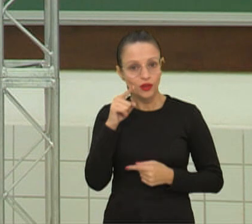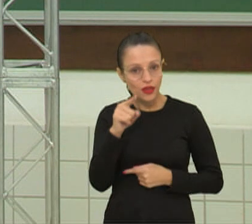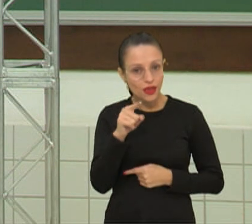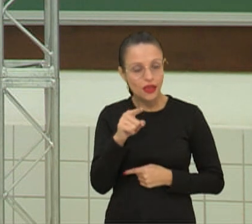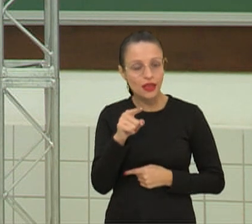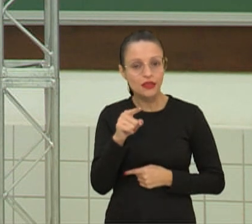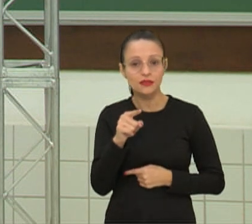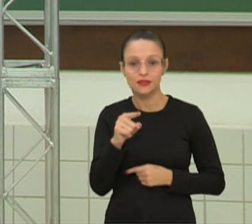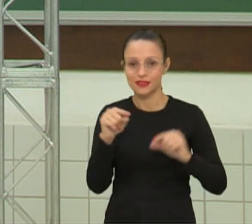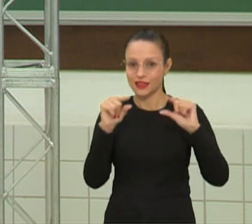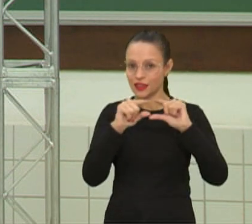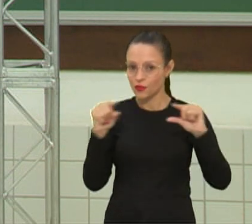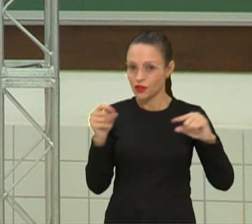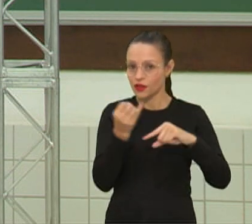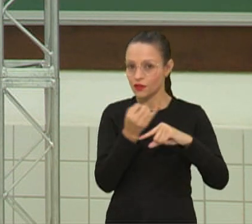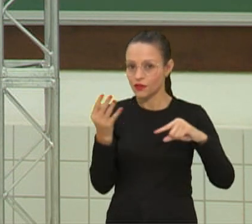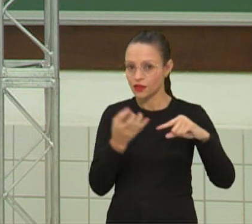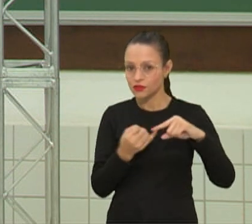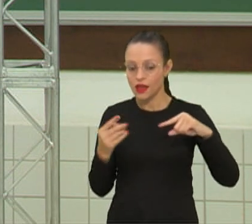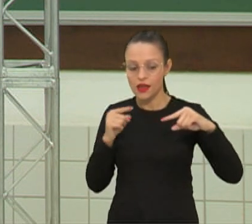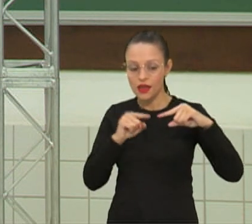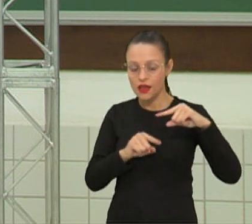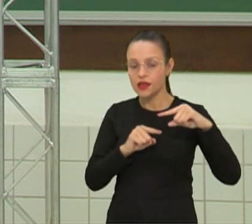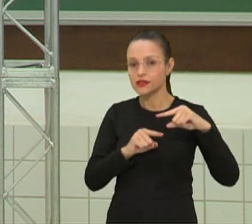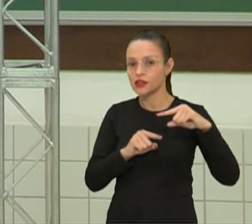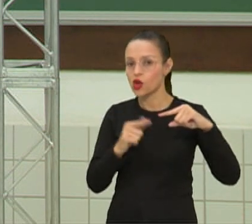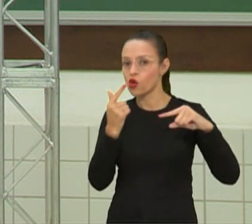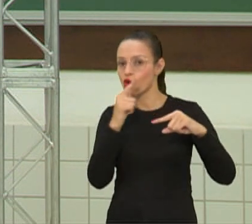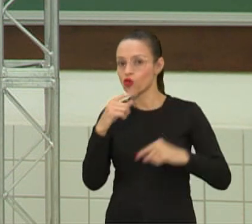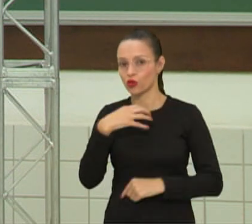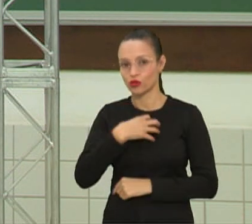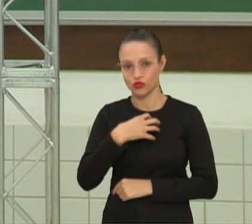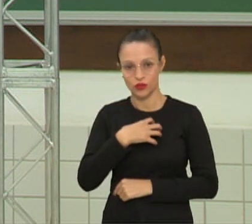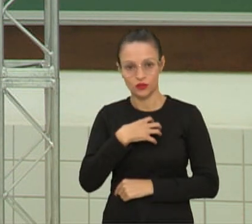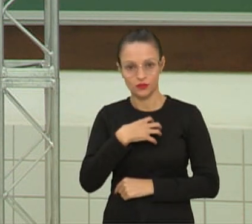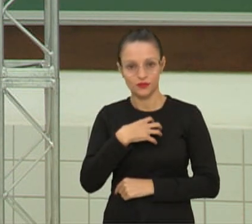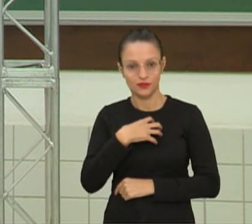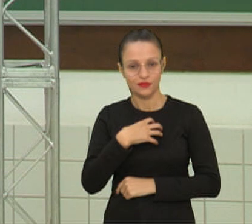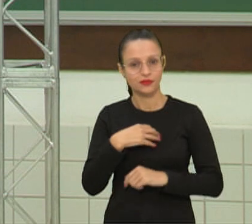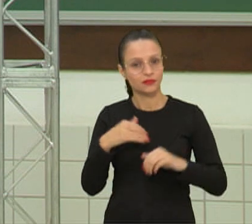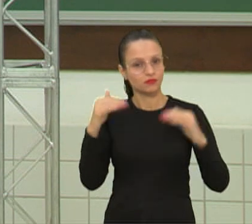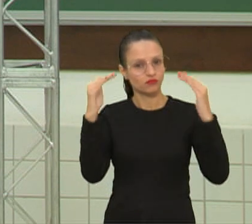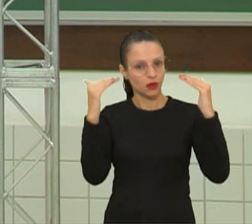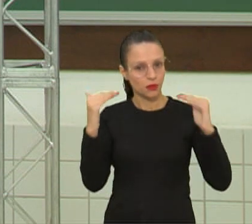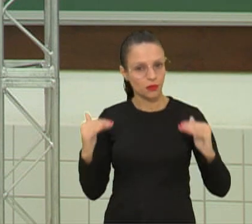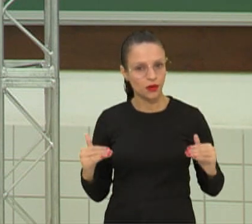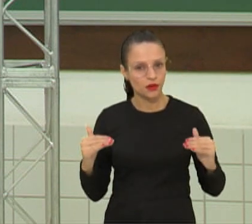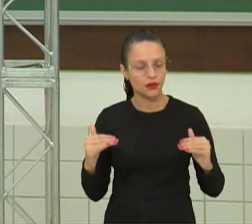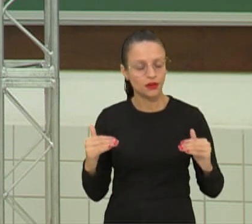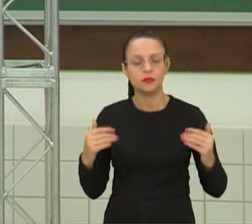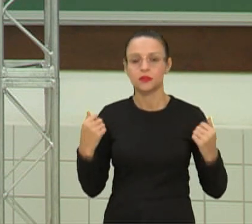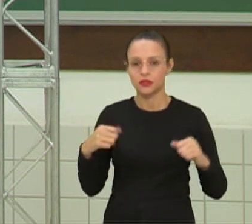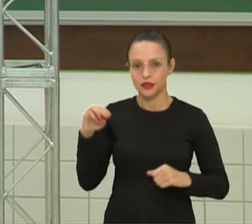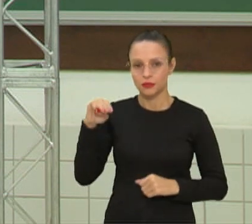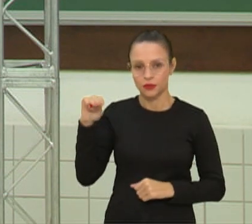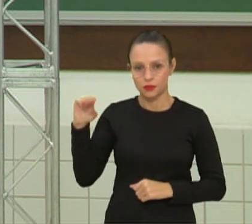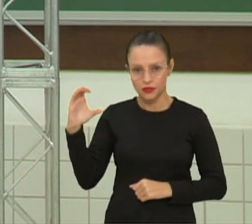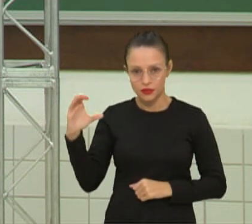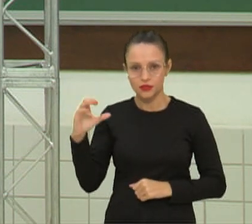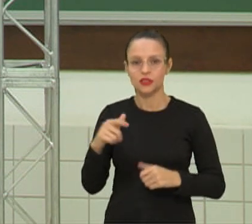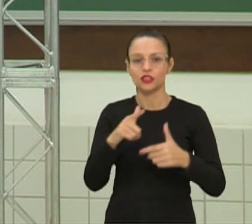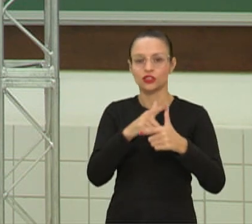outro tipo. Essa equação com o denominador, ela é de um outro jeitinho. Então, a gente vai ter que fazer o processo inicial. Tirar MMC, dividir pelo de